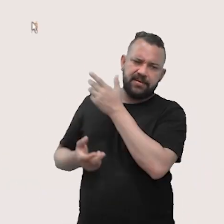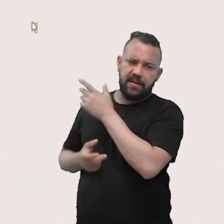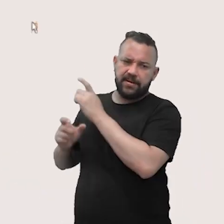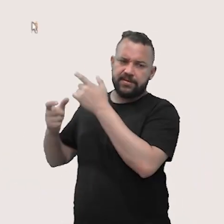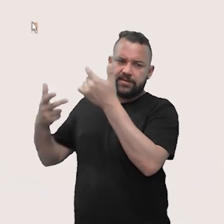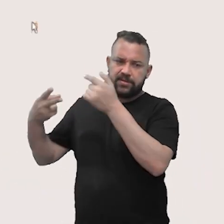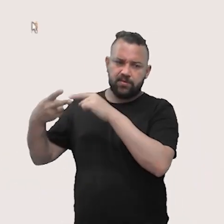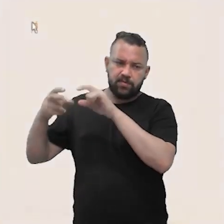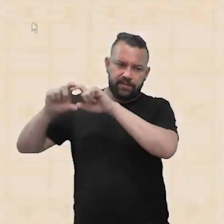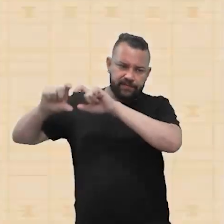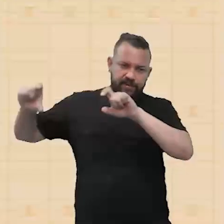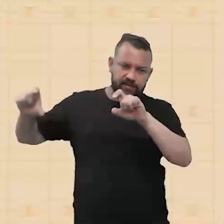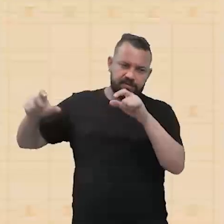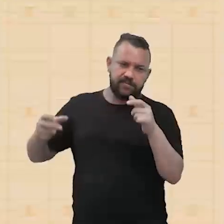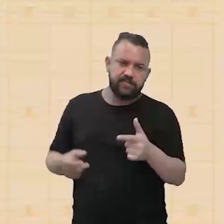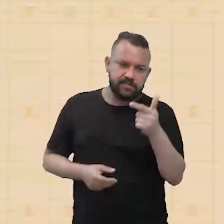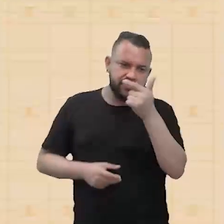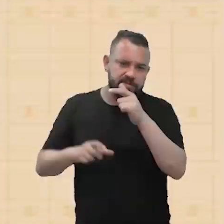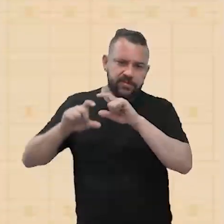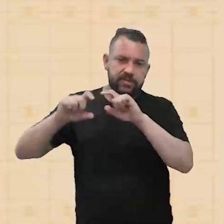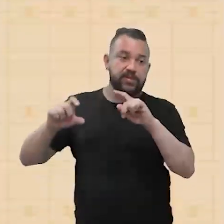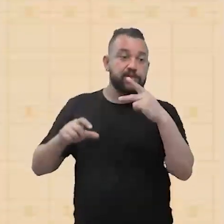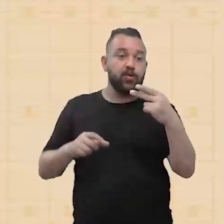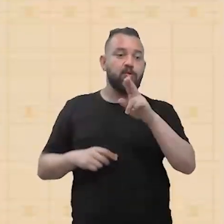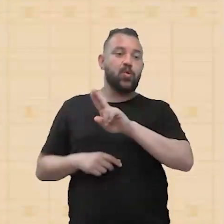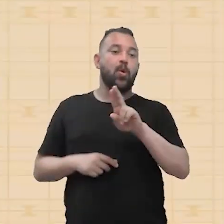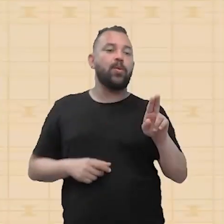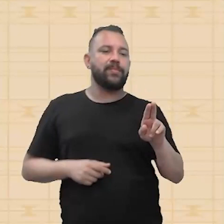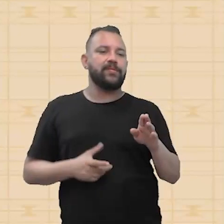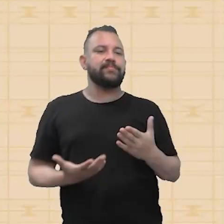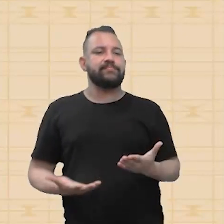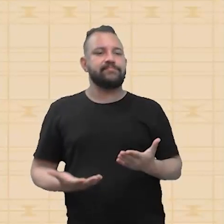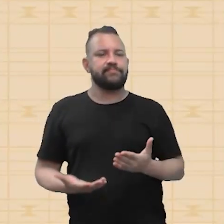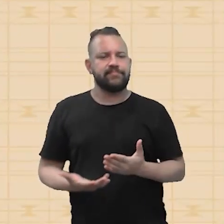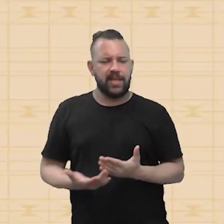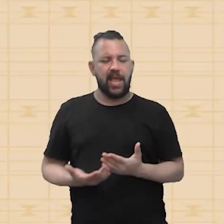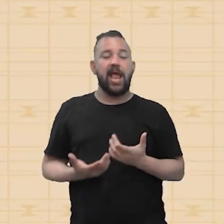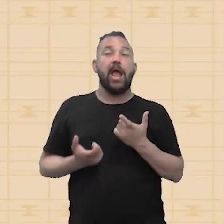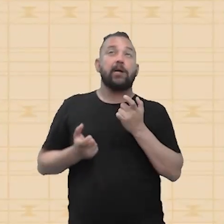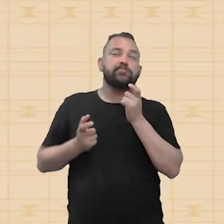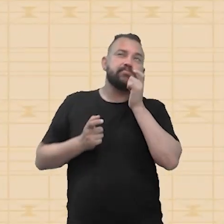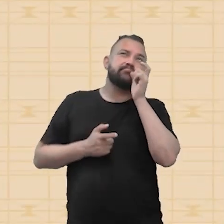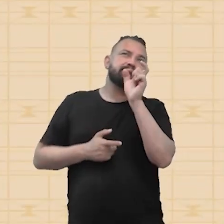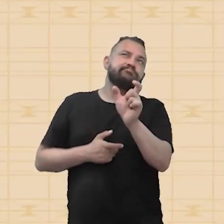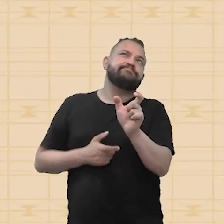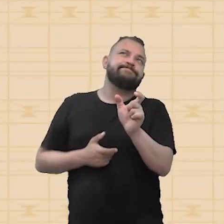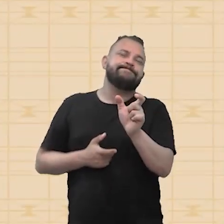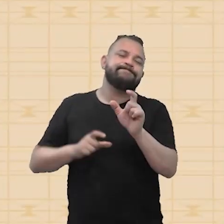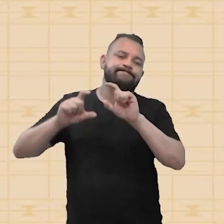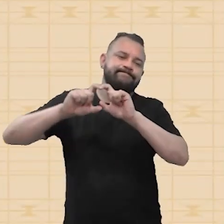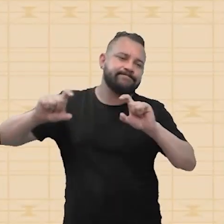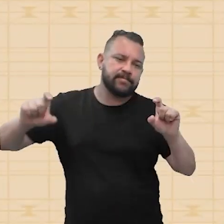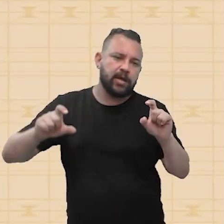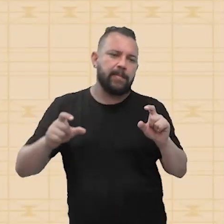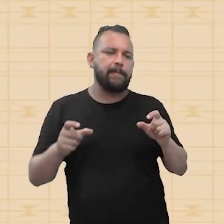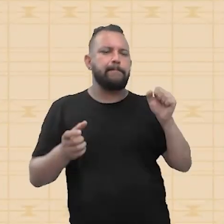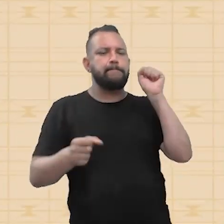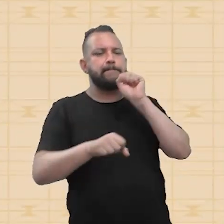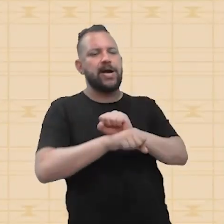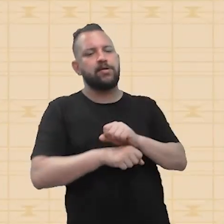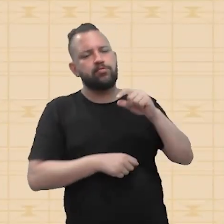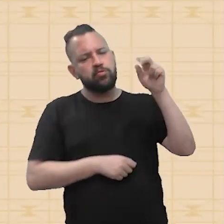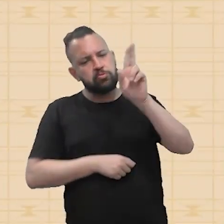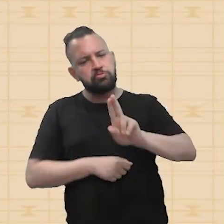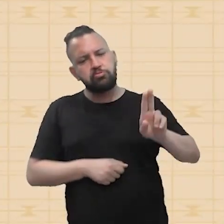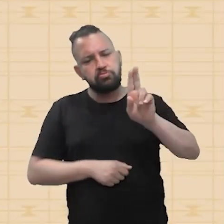frase. Qual é o seu nome? Então, é uma expressão também, uma palavra que está em desuso